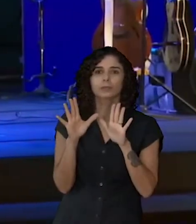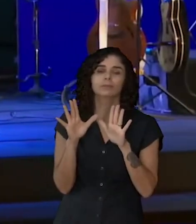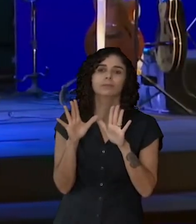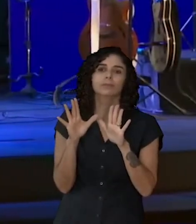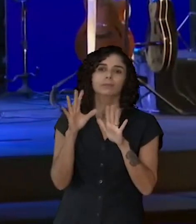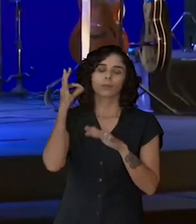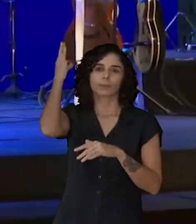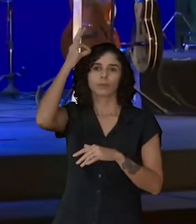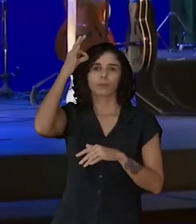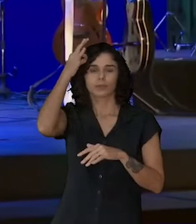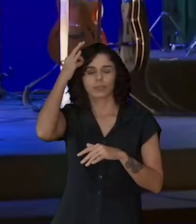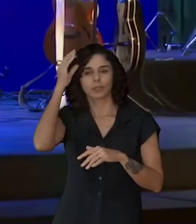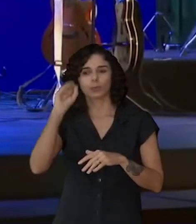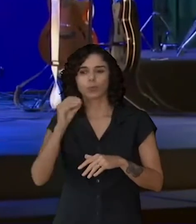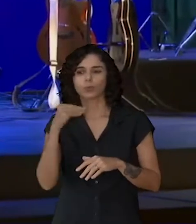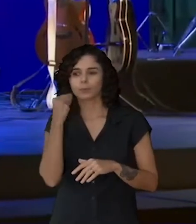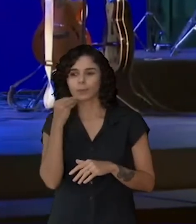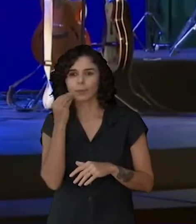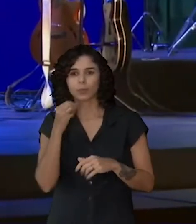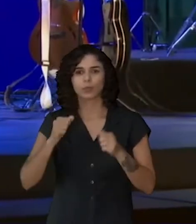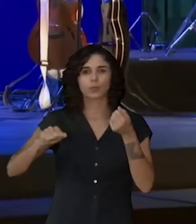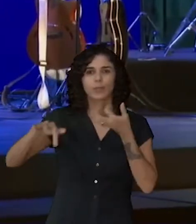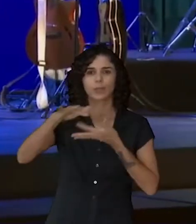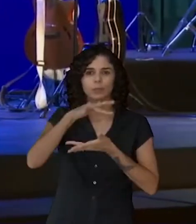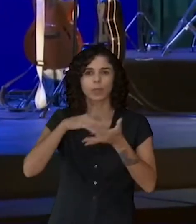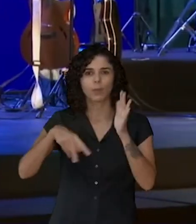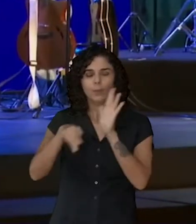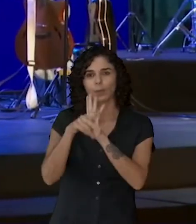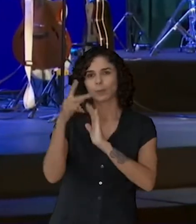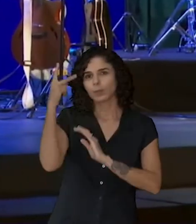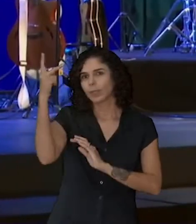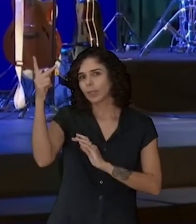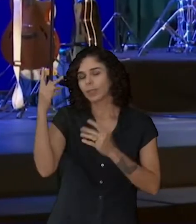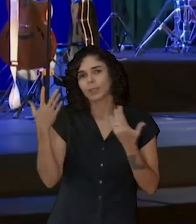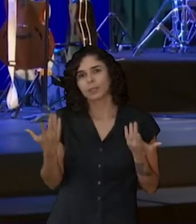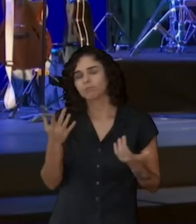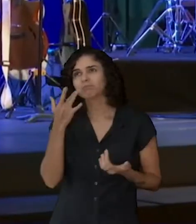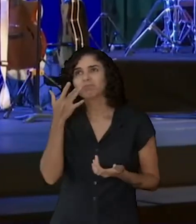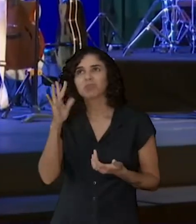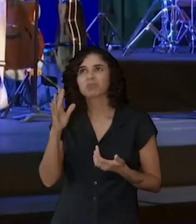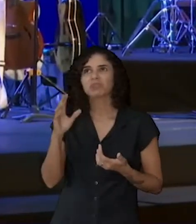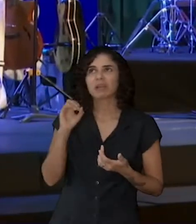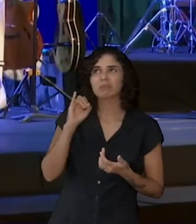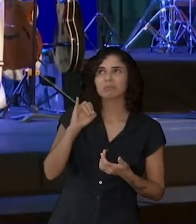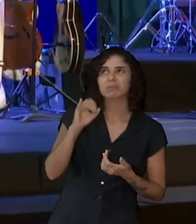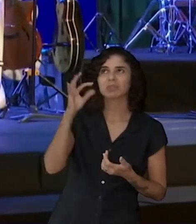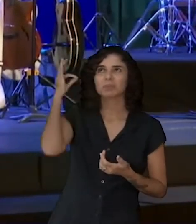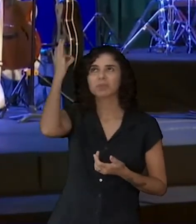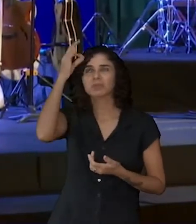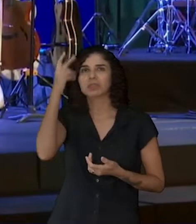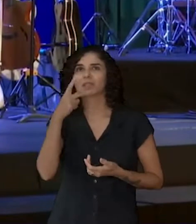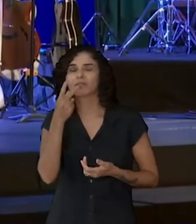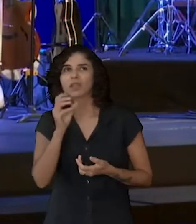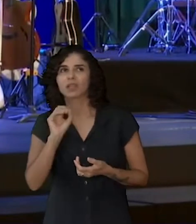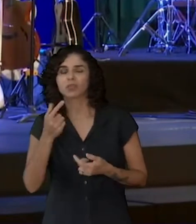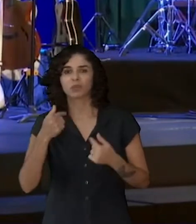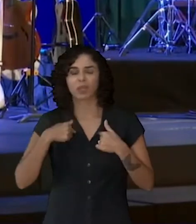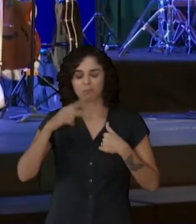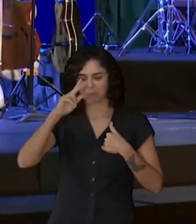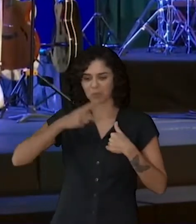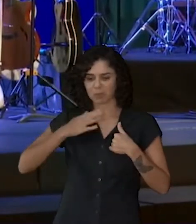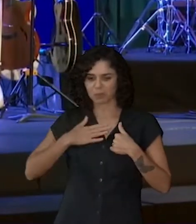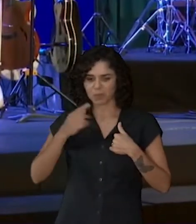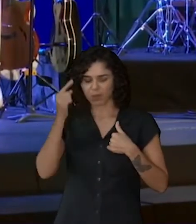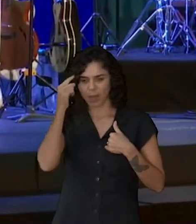algo sobrenatural, você não sabe quando é o Espírito Santo e quando é coisa da sua cabeça, mas você